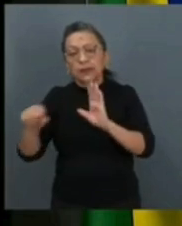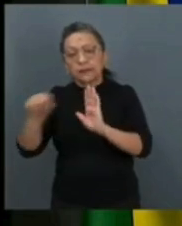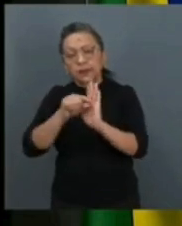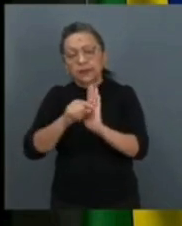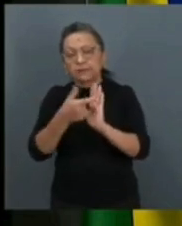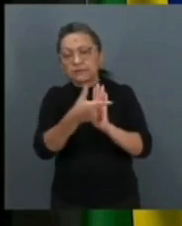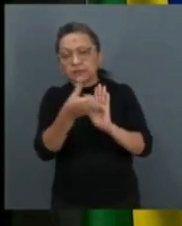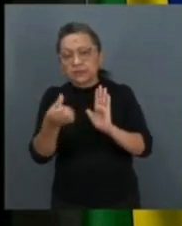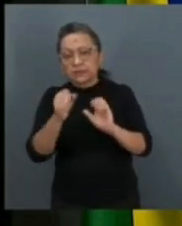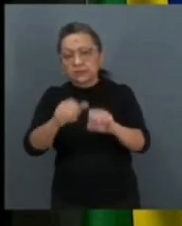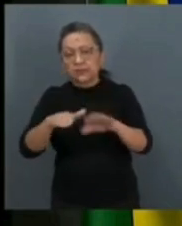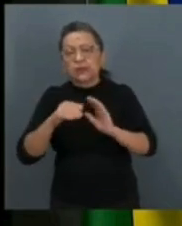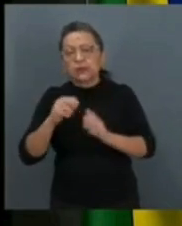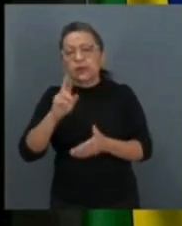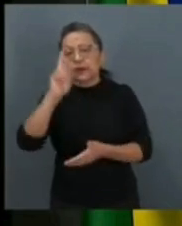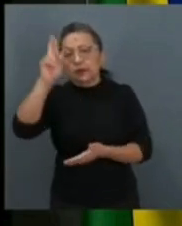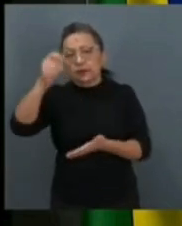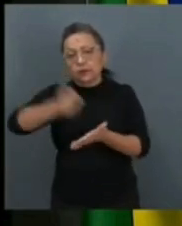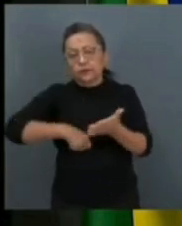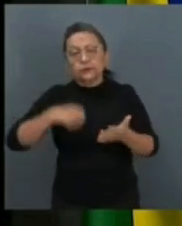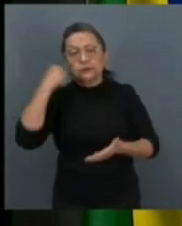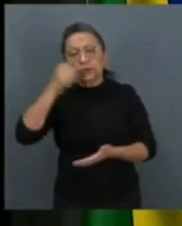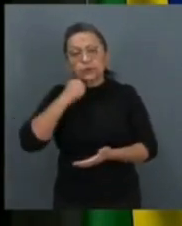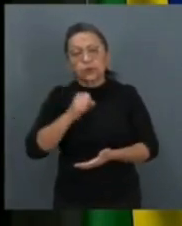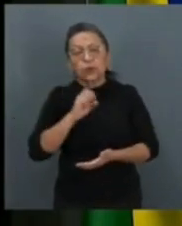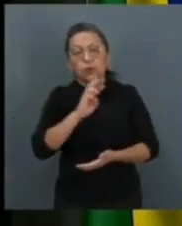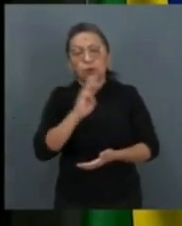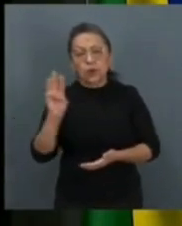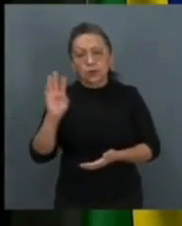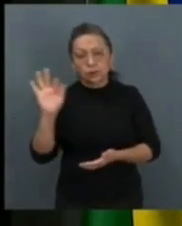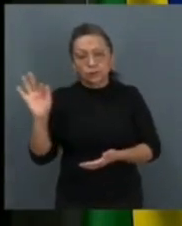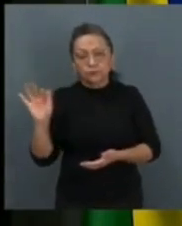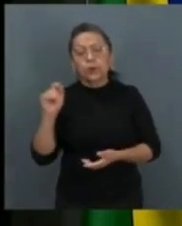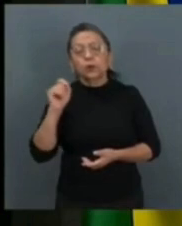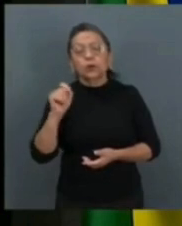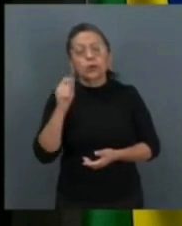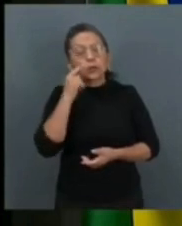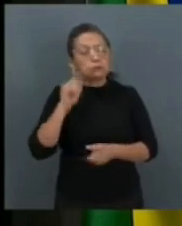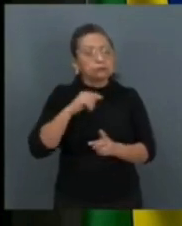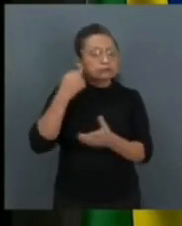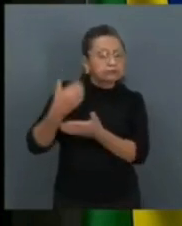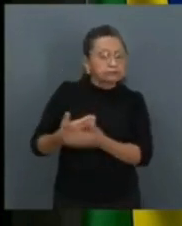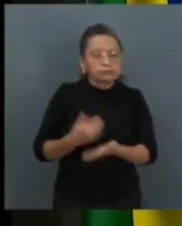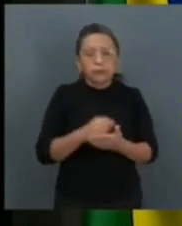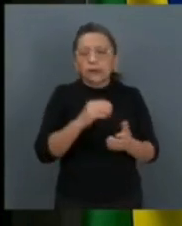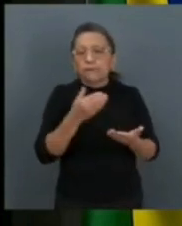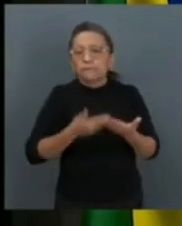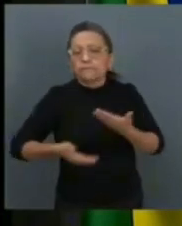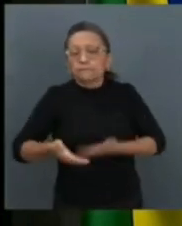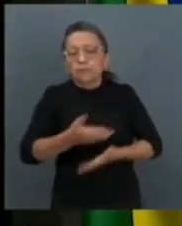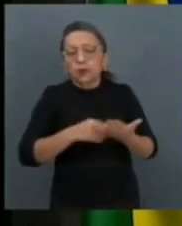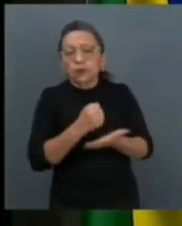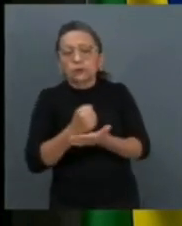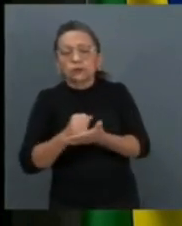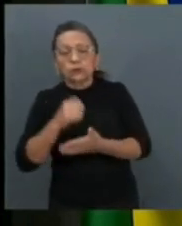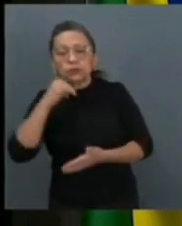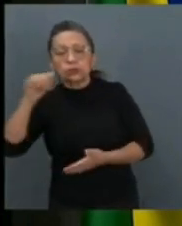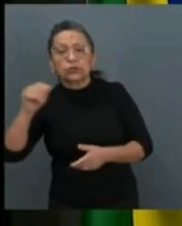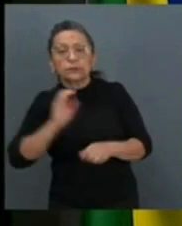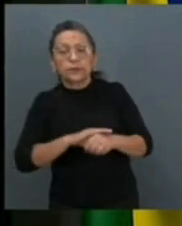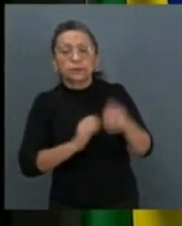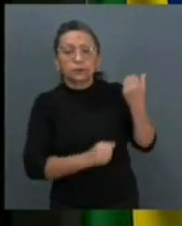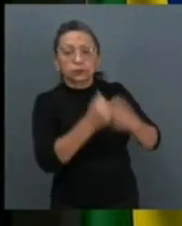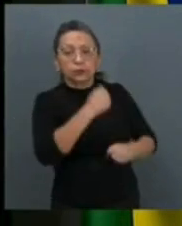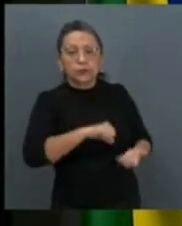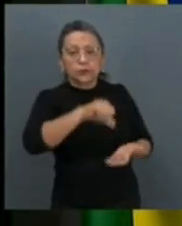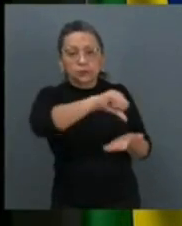de autoria do senador Wellington, que busca viabilizar a contratação da energia produzida pelas usinas